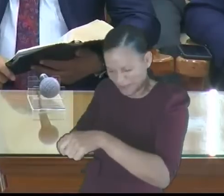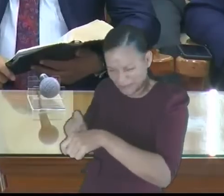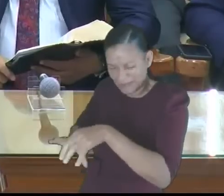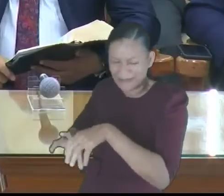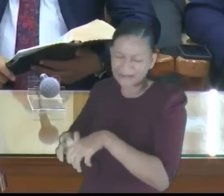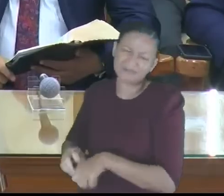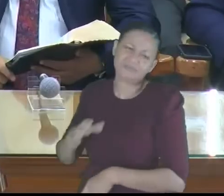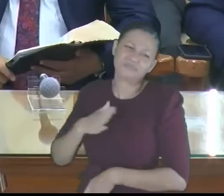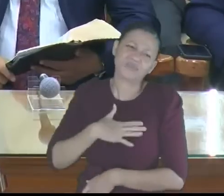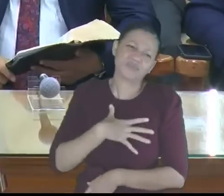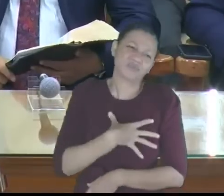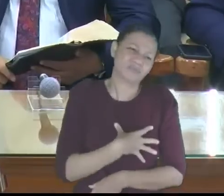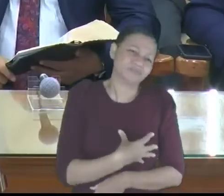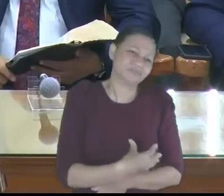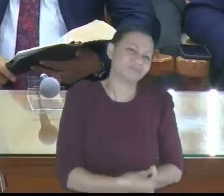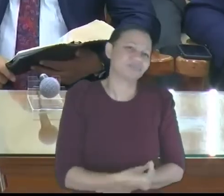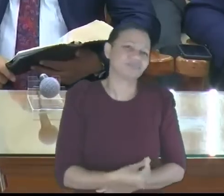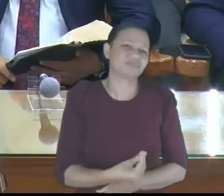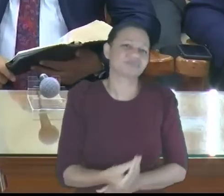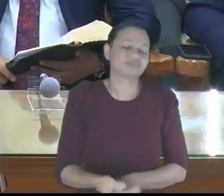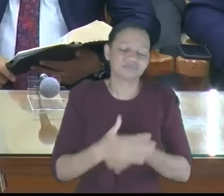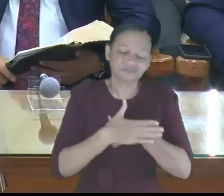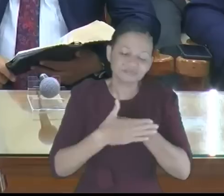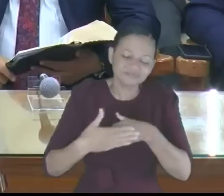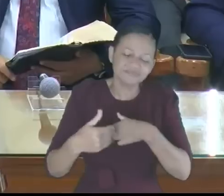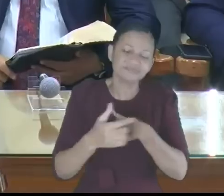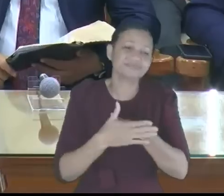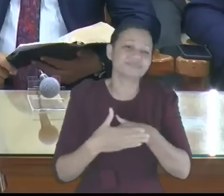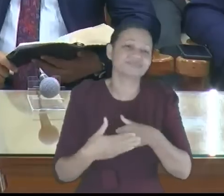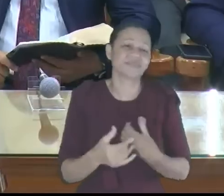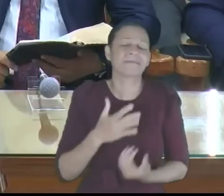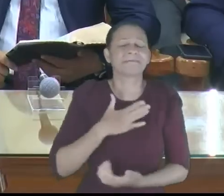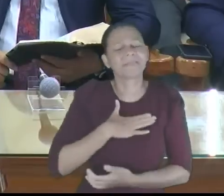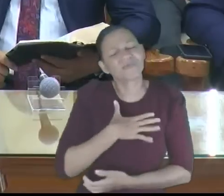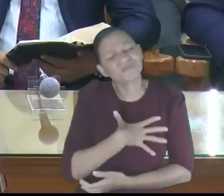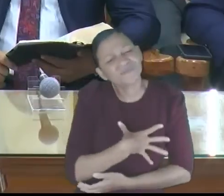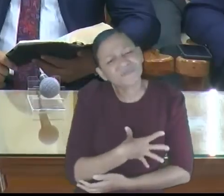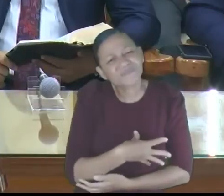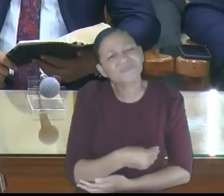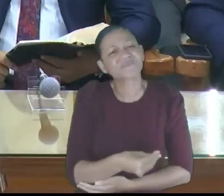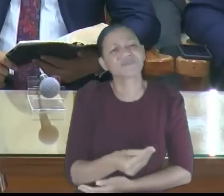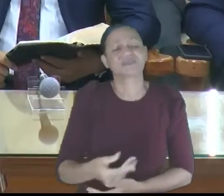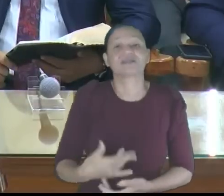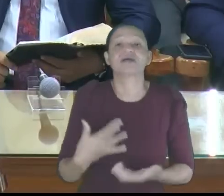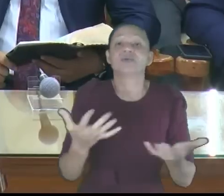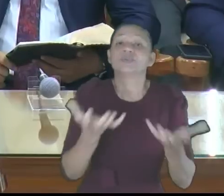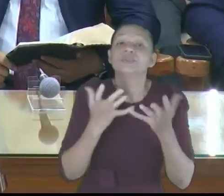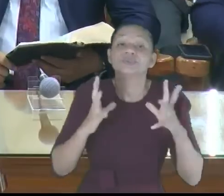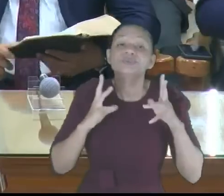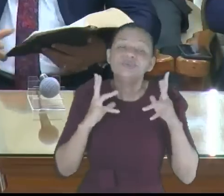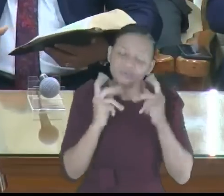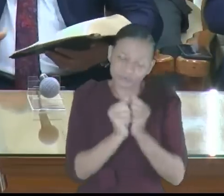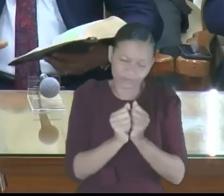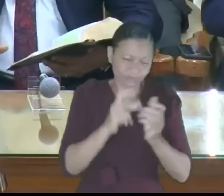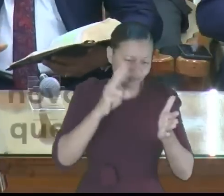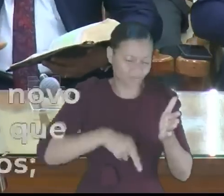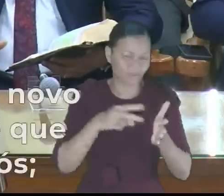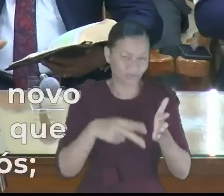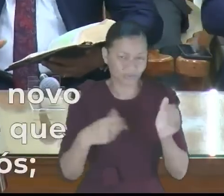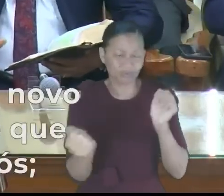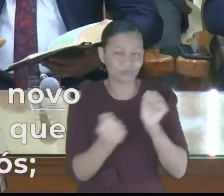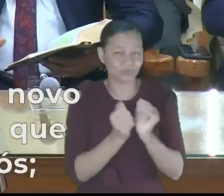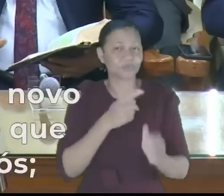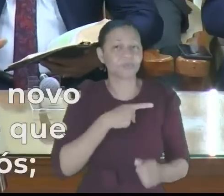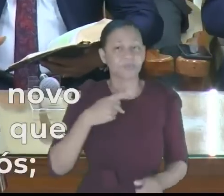meus filhinhos. Aí no fim ele trata como com carinho, irmão. Meus filhinhos. Veja, eu queria que todo mundo lesse, por favor, junto com o pastor